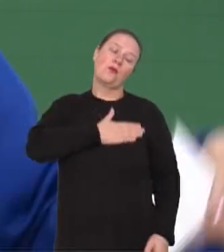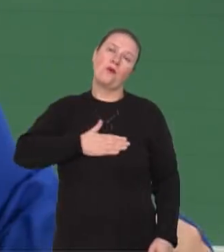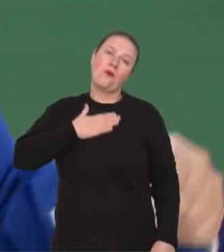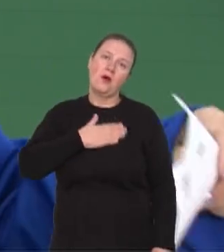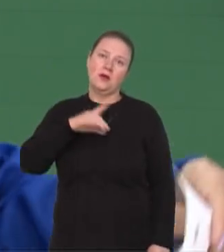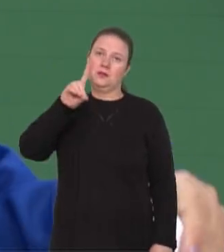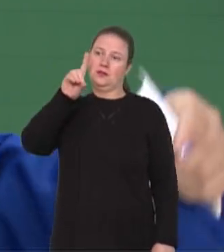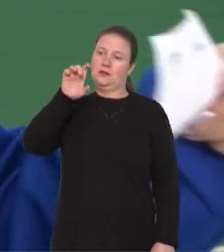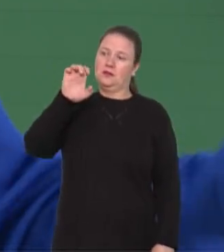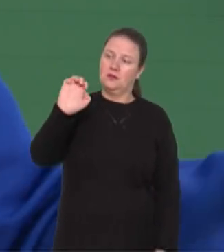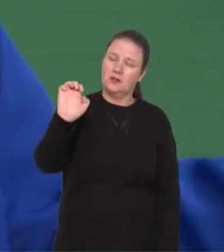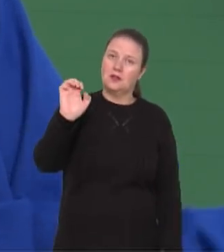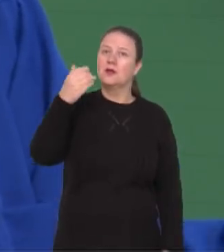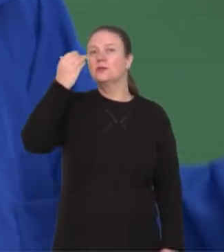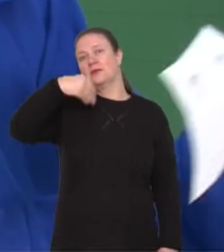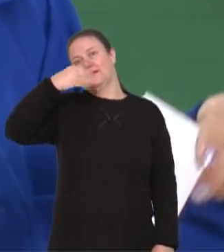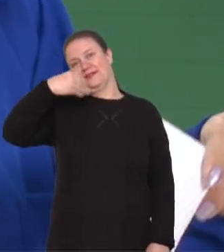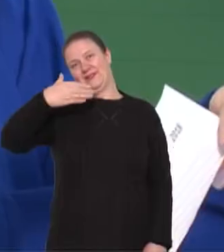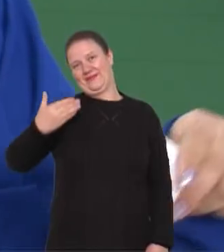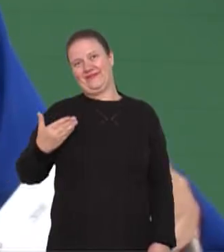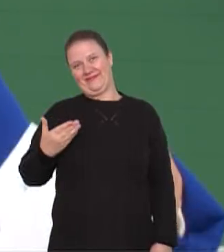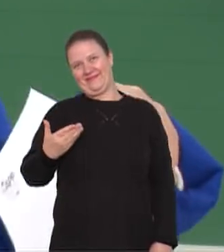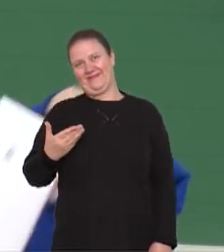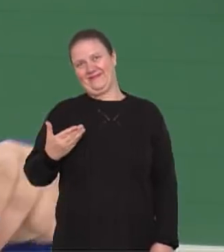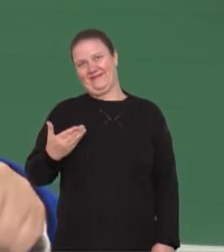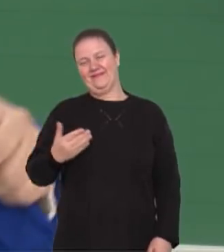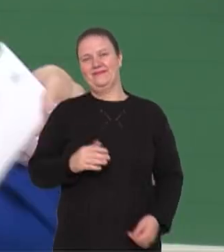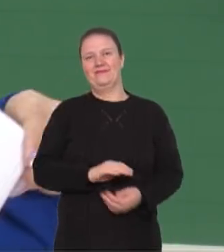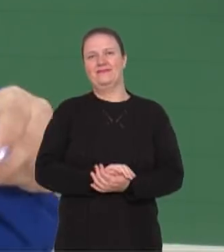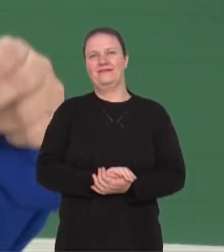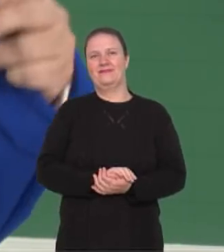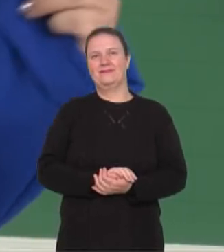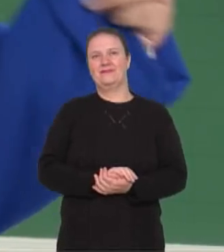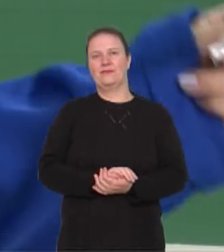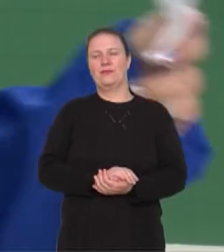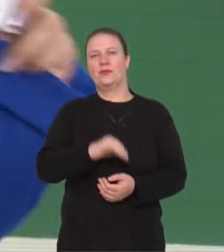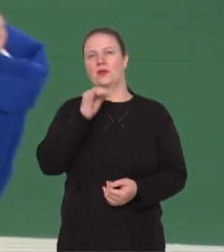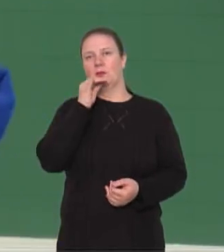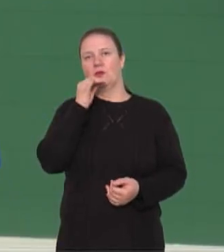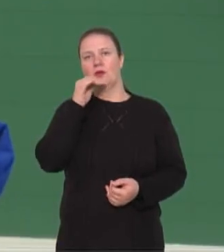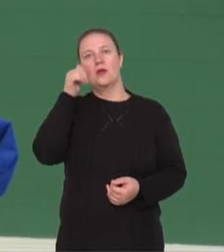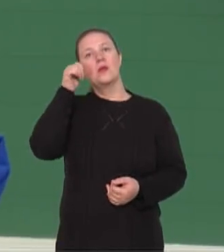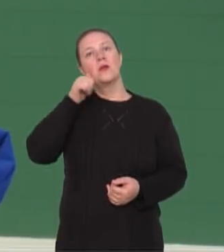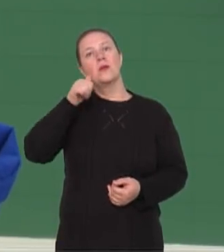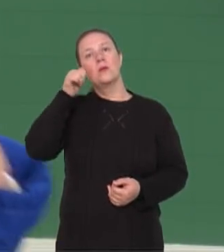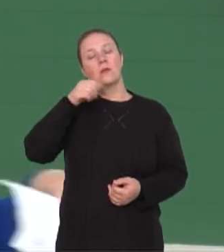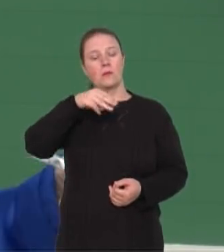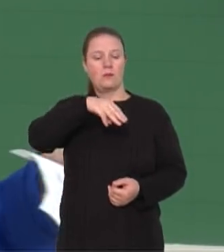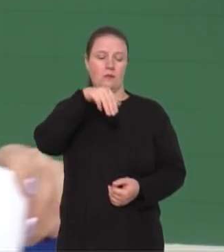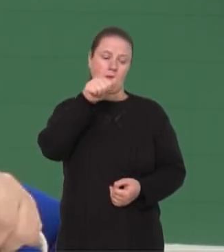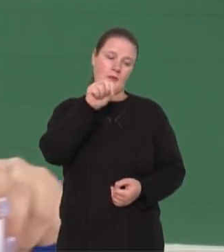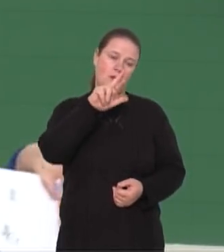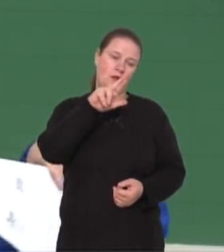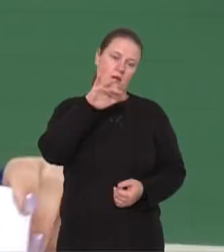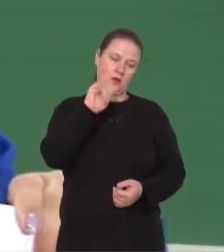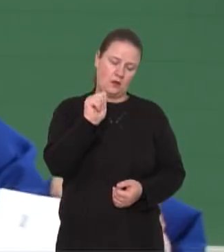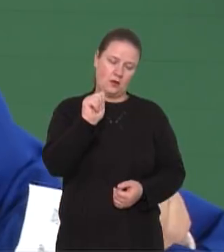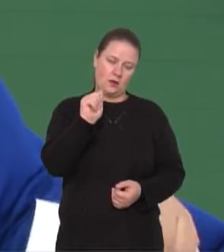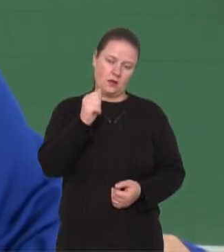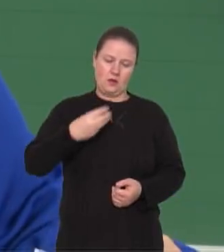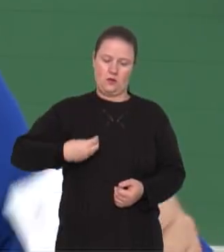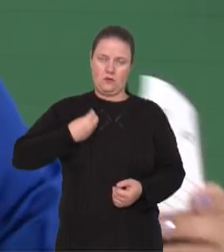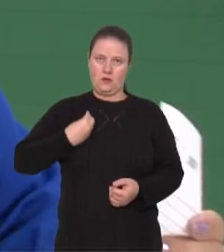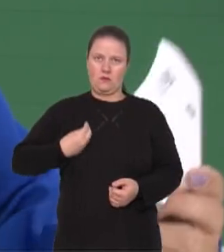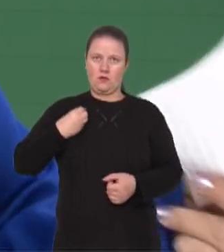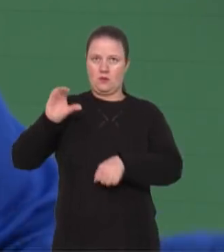então o verbo é transitivo indireto. Maria mora Colombo. Professora, está faltando alguma coisa.